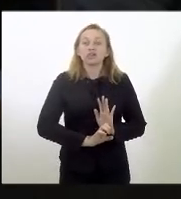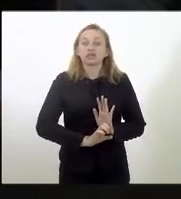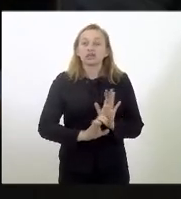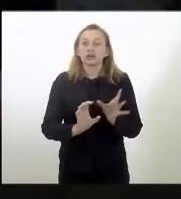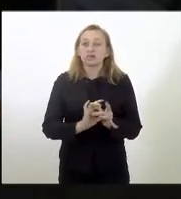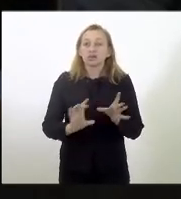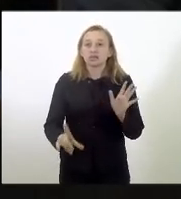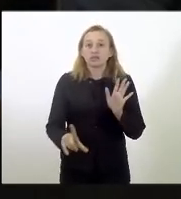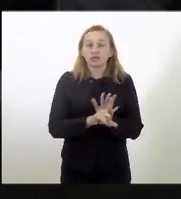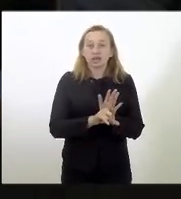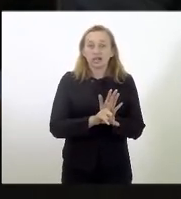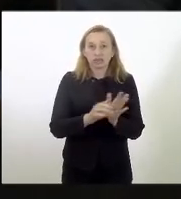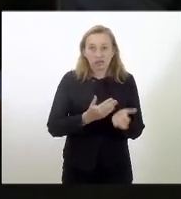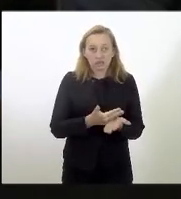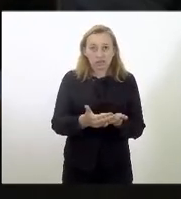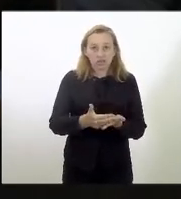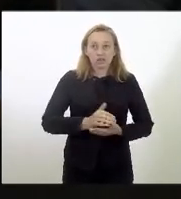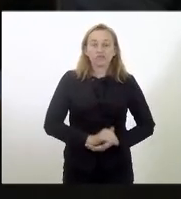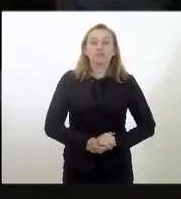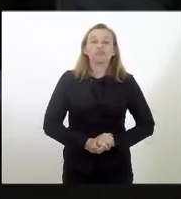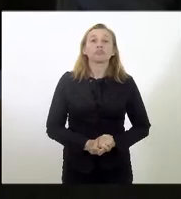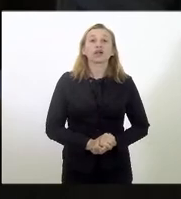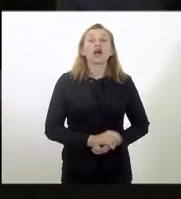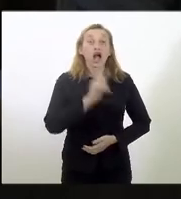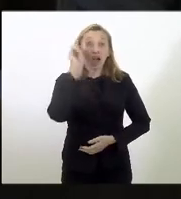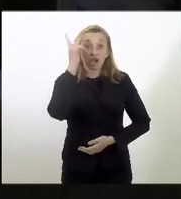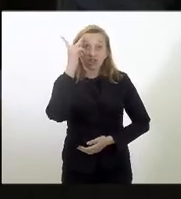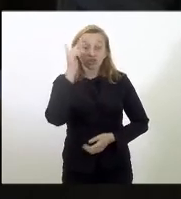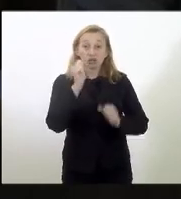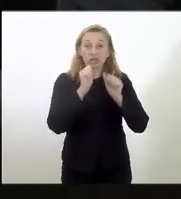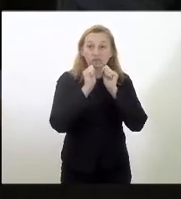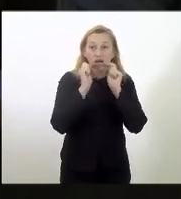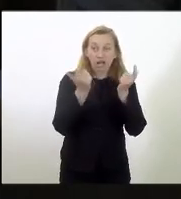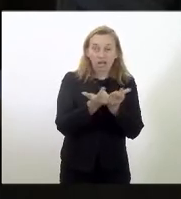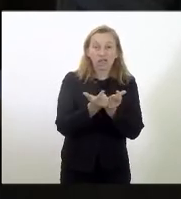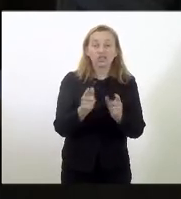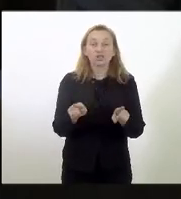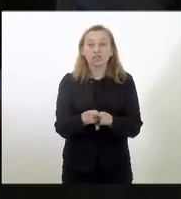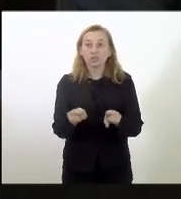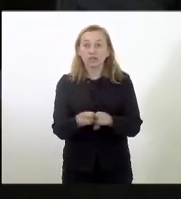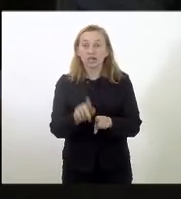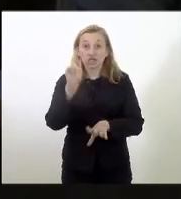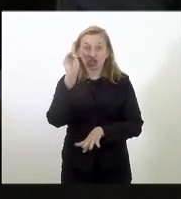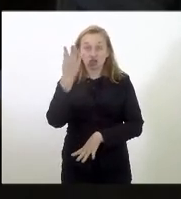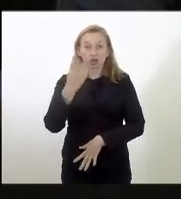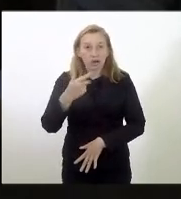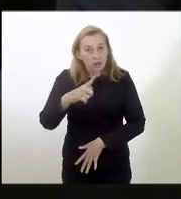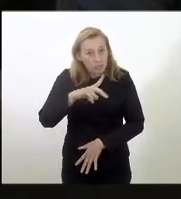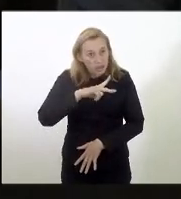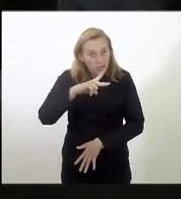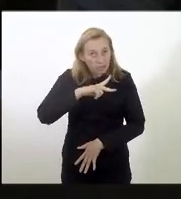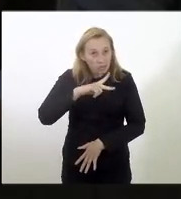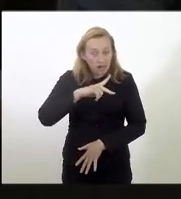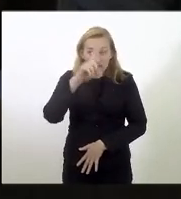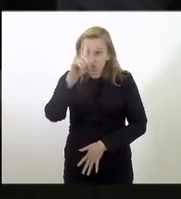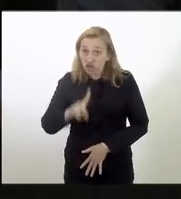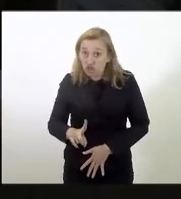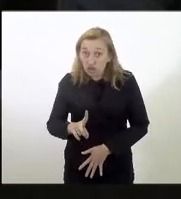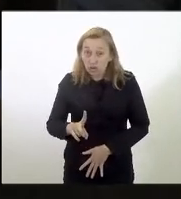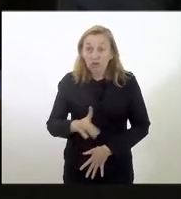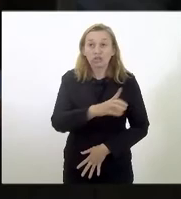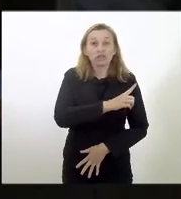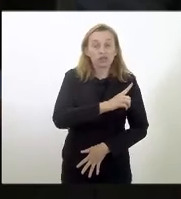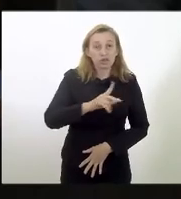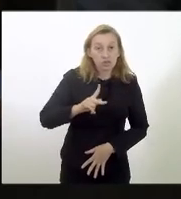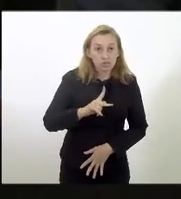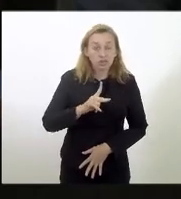iniciativa de lei. A história da Assembleia também confunde-se com a minha história pessoal, enquanto diretor de associação, enquanto defensor